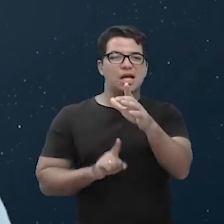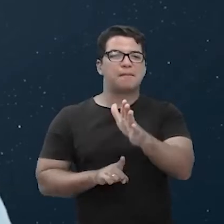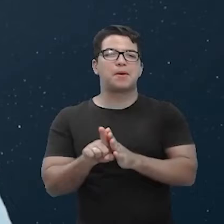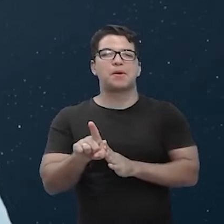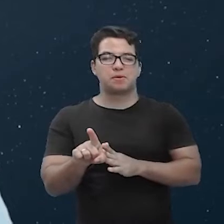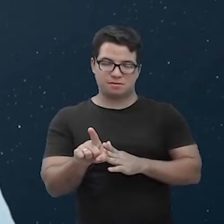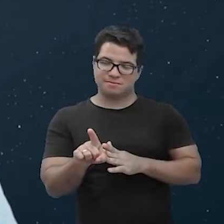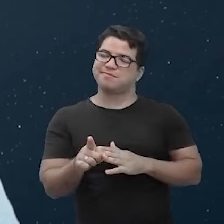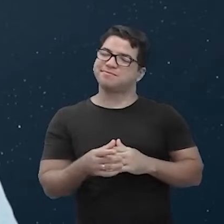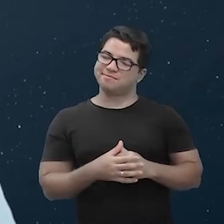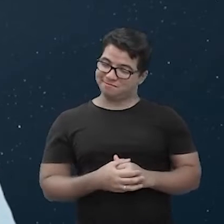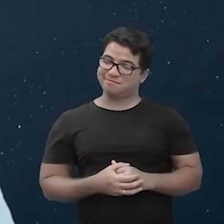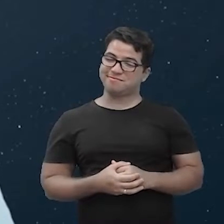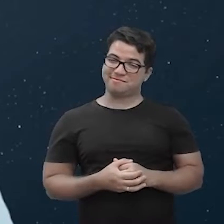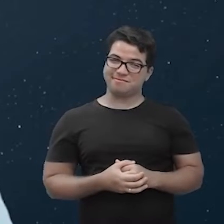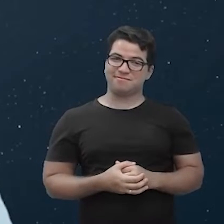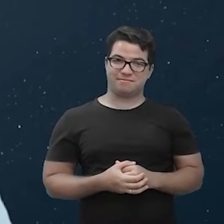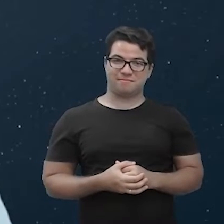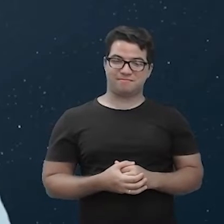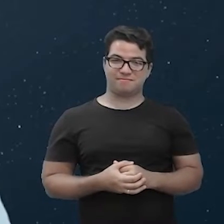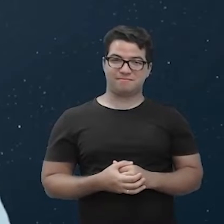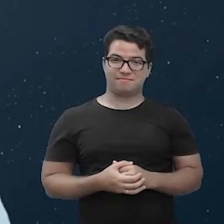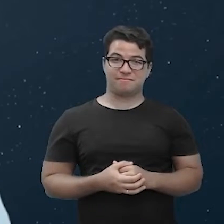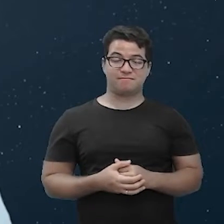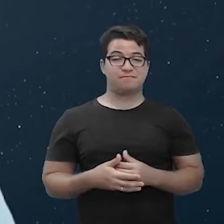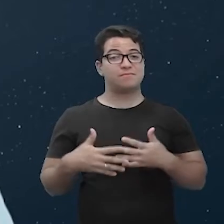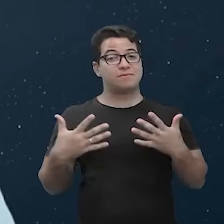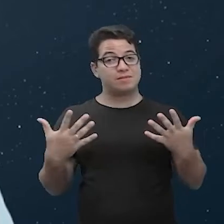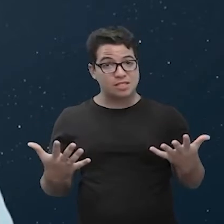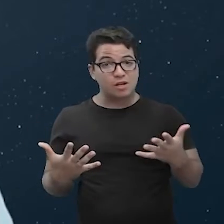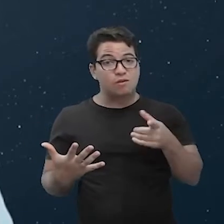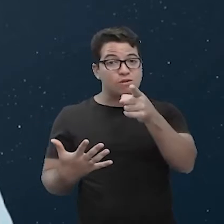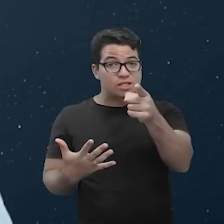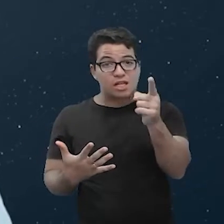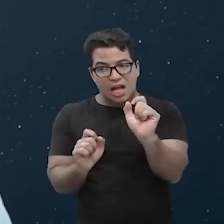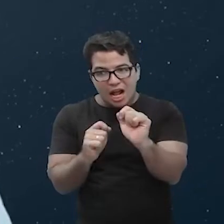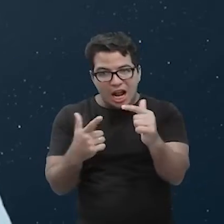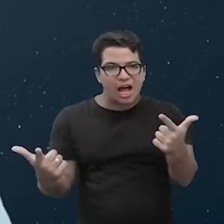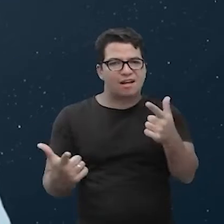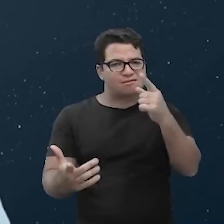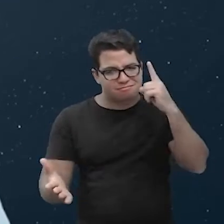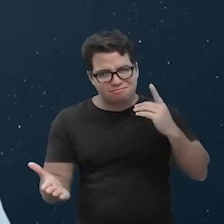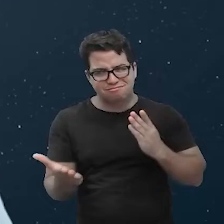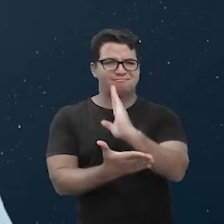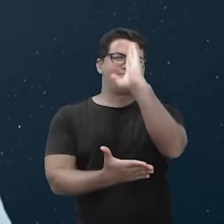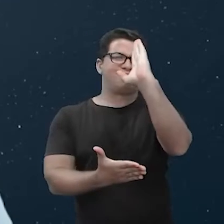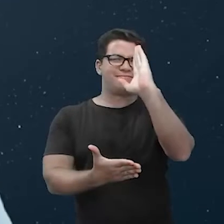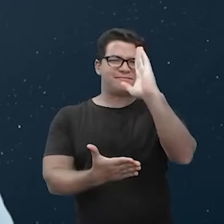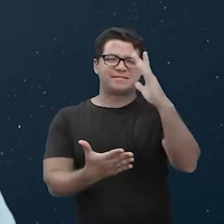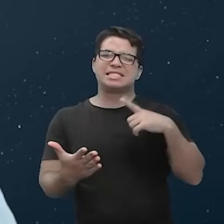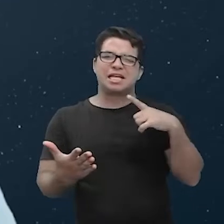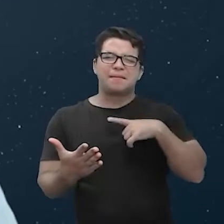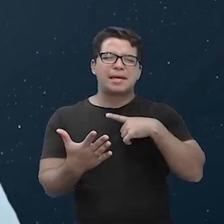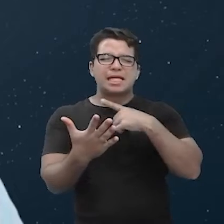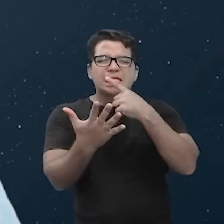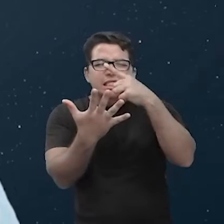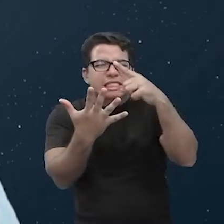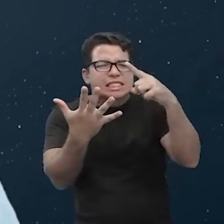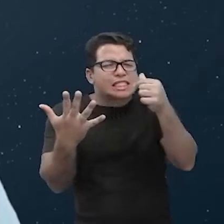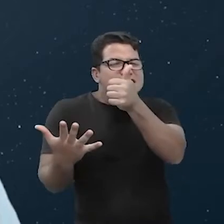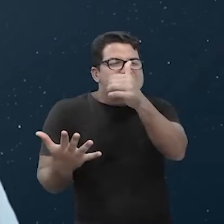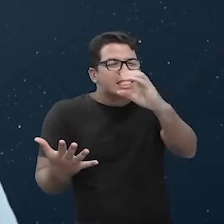questão. E acertar, lógico, e gabaritar a prova, porque são 5 questõezinhas que pode dar